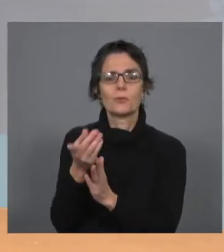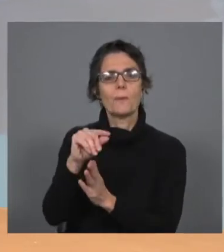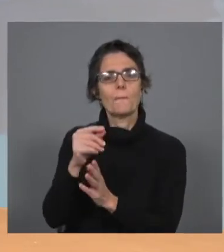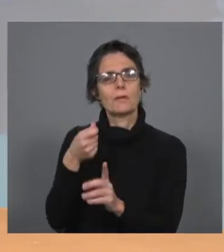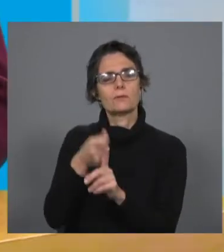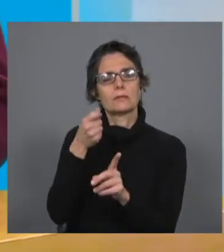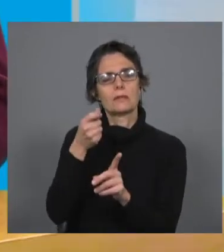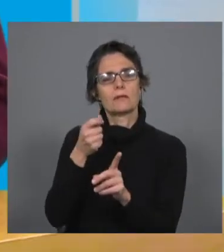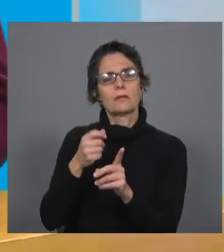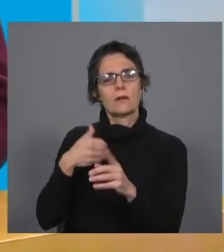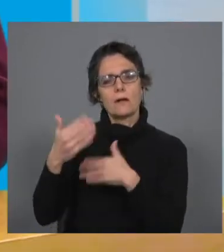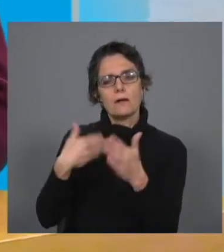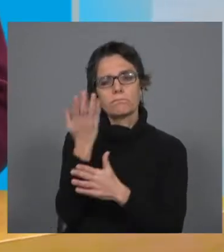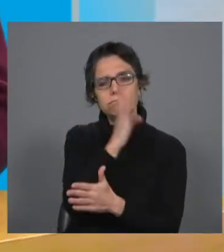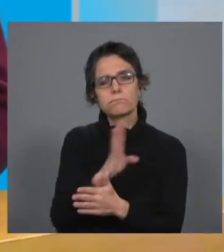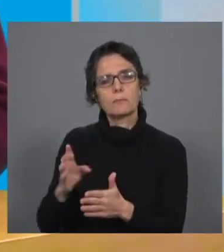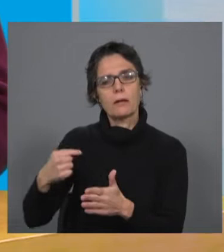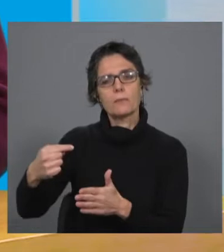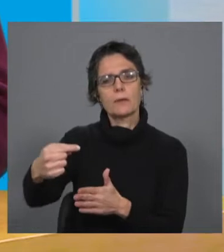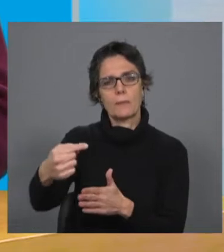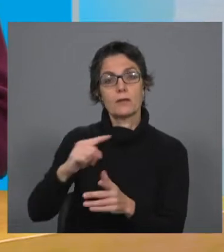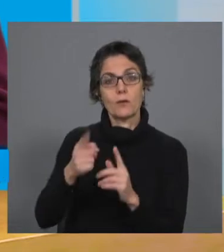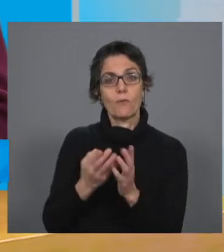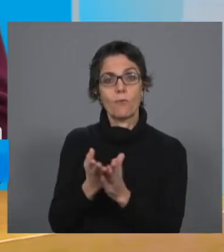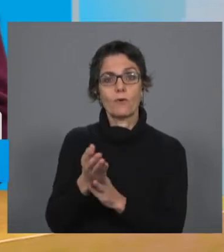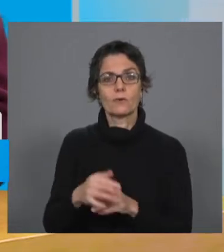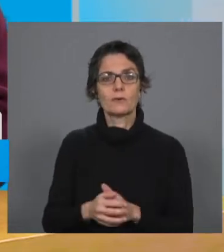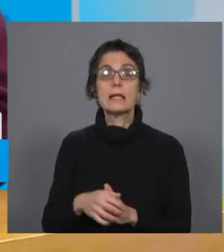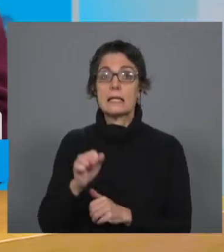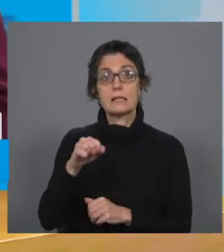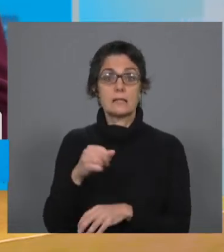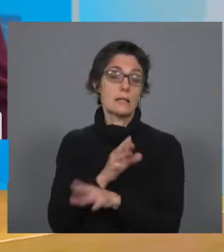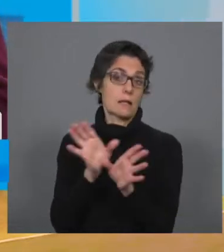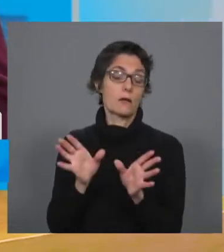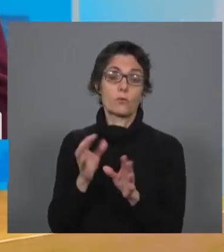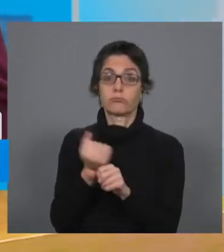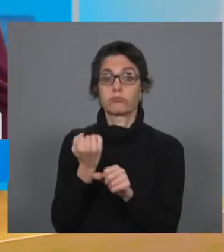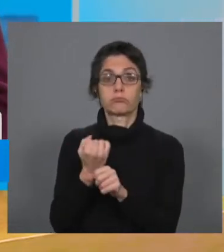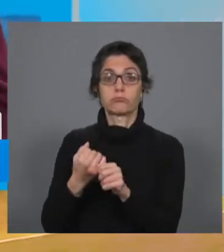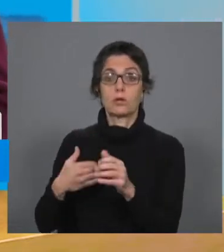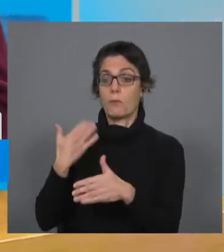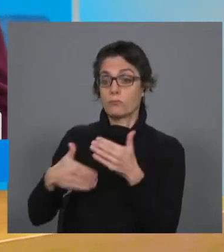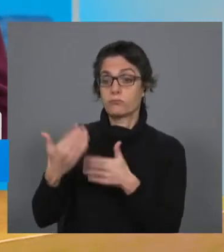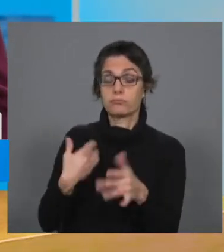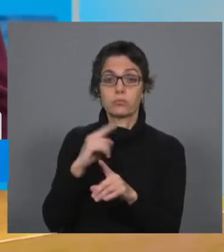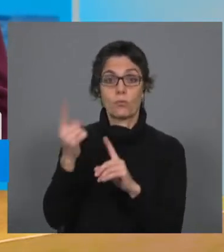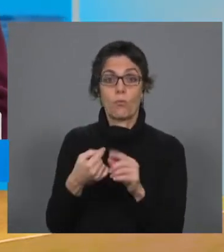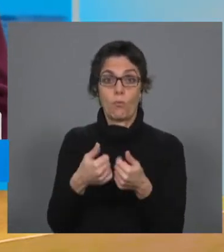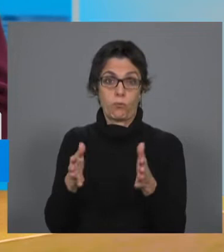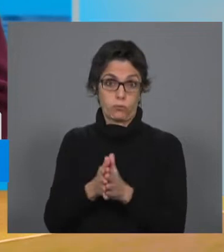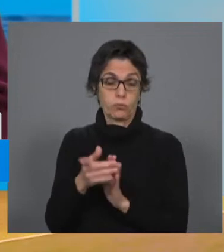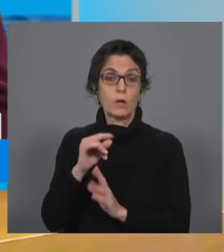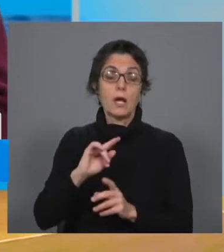ano, ao longo das suas práticas também pastorais, não é? Sim, há um trabalho ecuménico que se vai desenvolvendo ao longo de todo o ano, e no fundo a Semana de